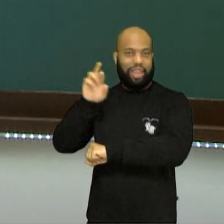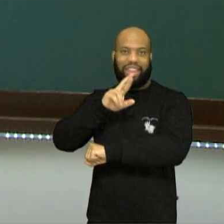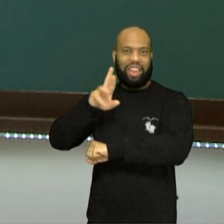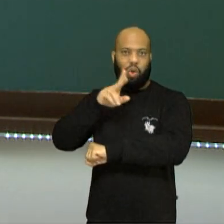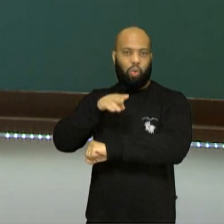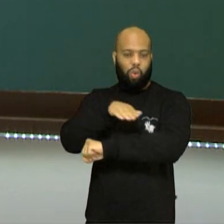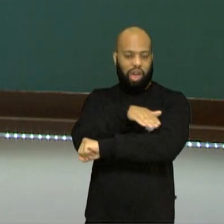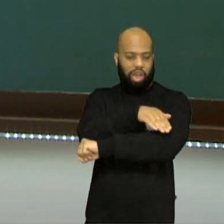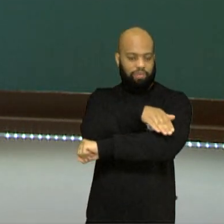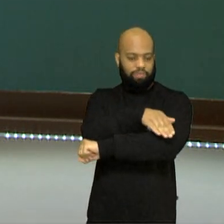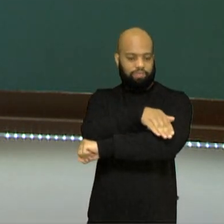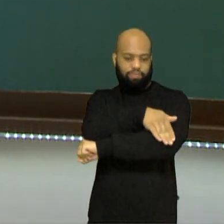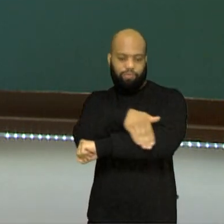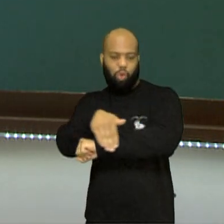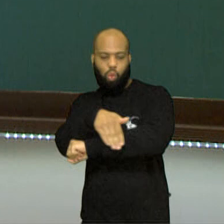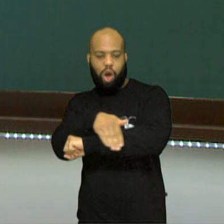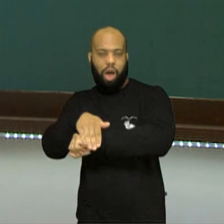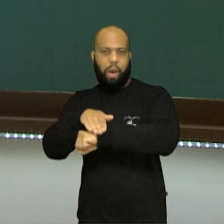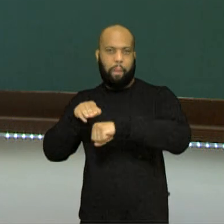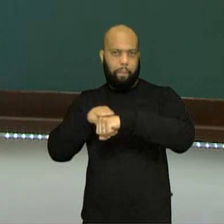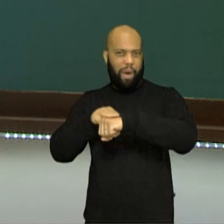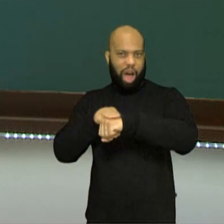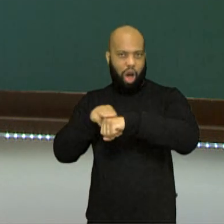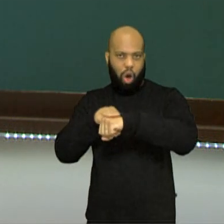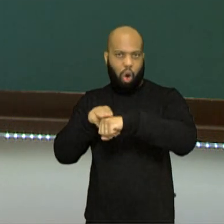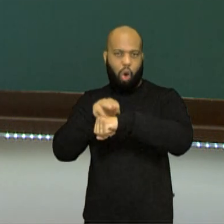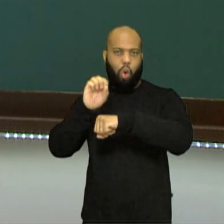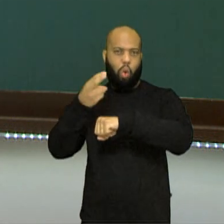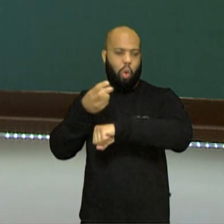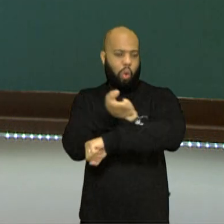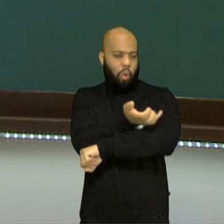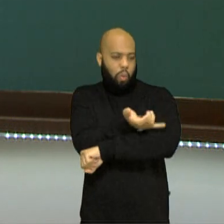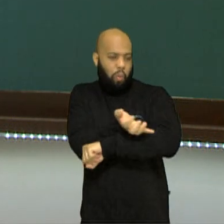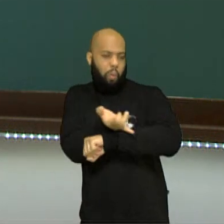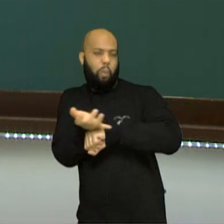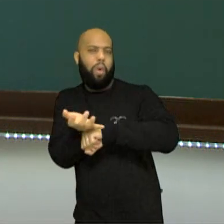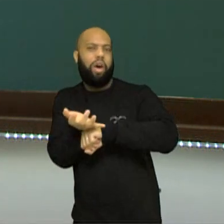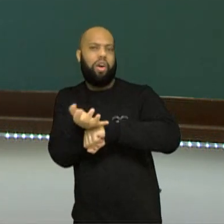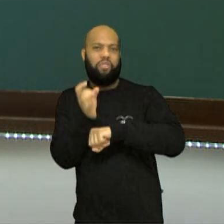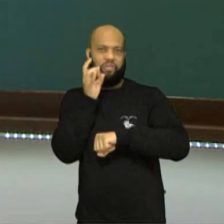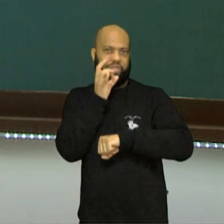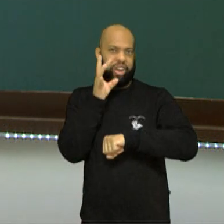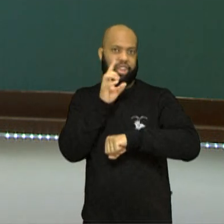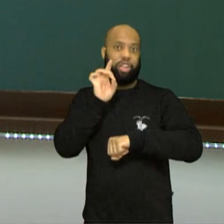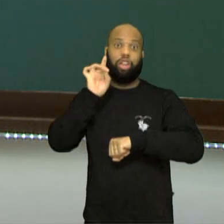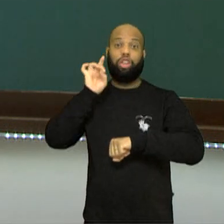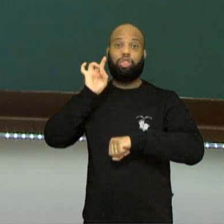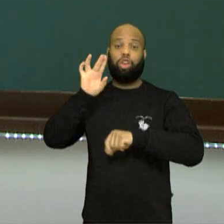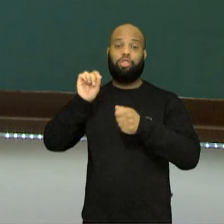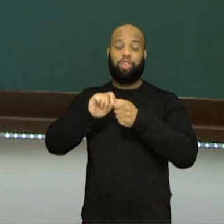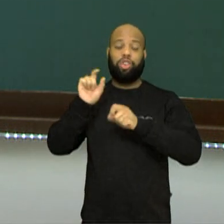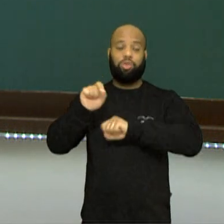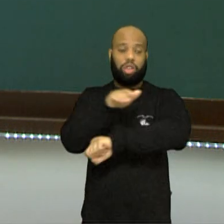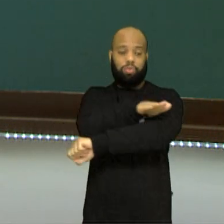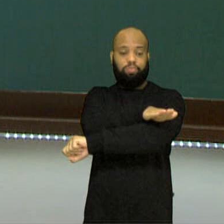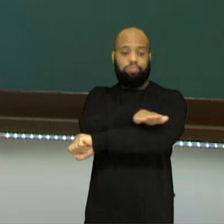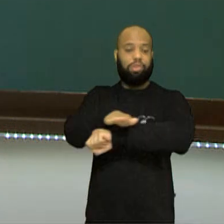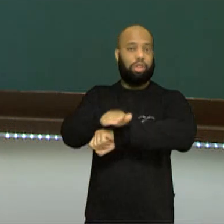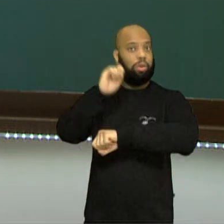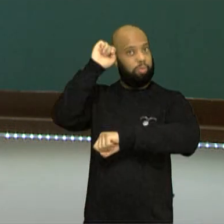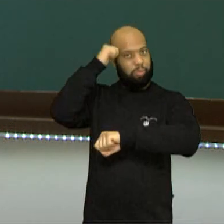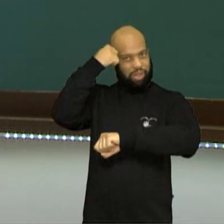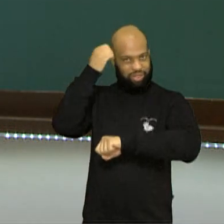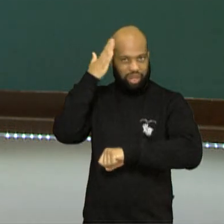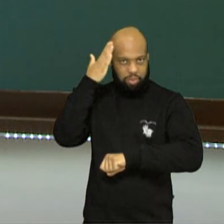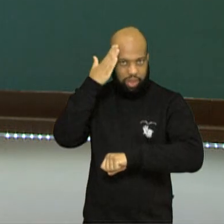com a vegetação, com a grama, colocaram calçada, lajotas, asfalto.